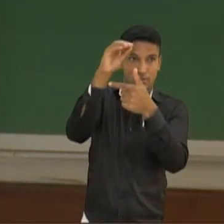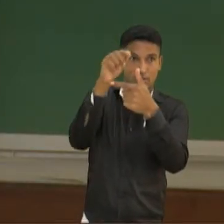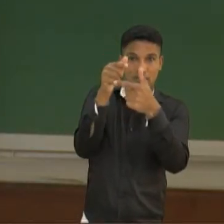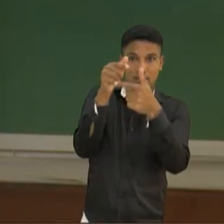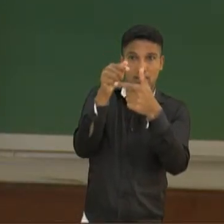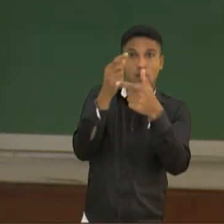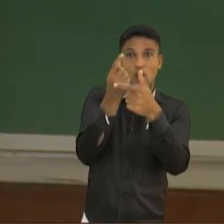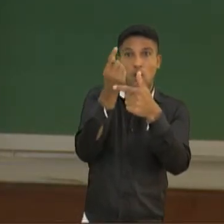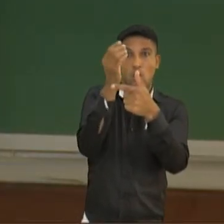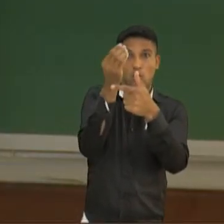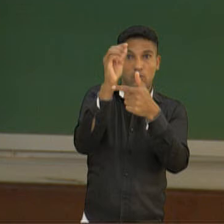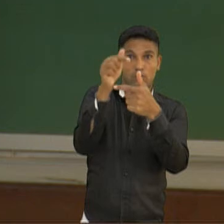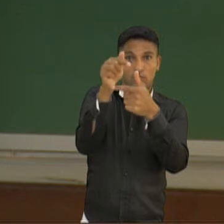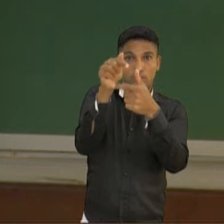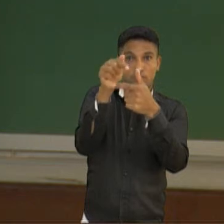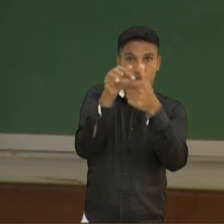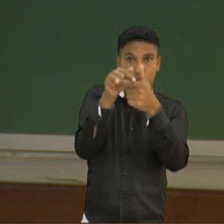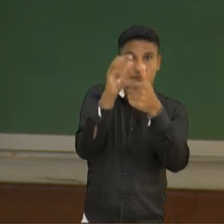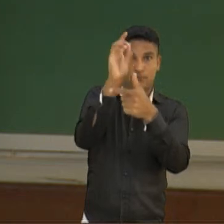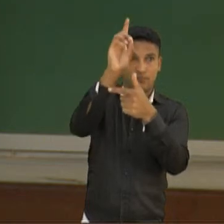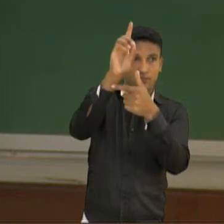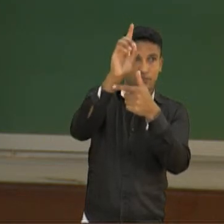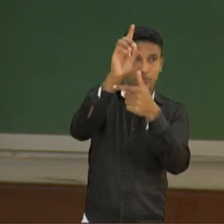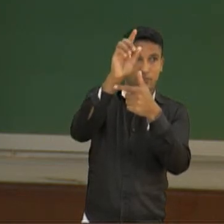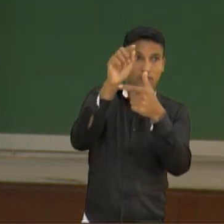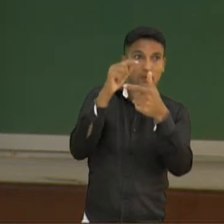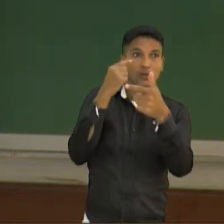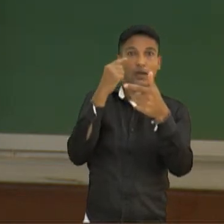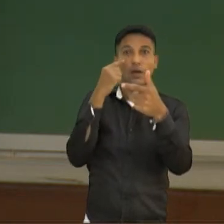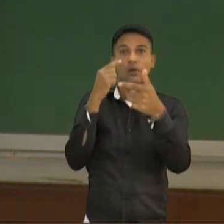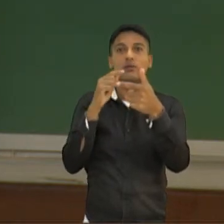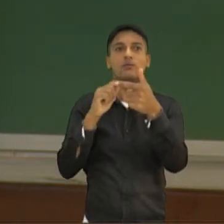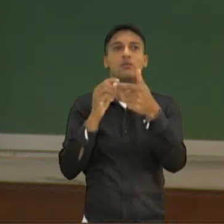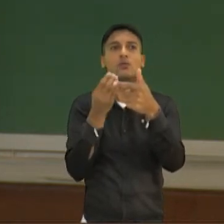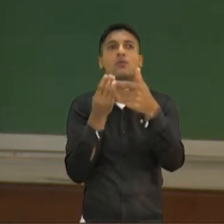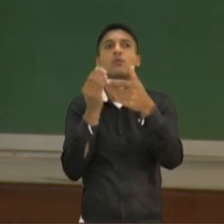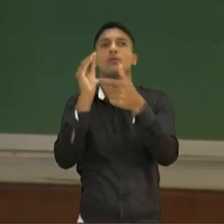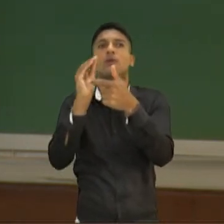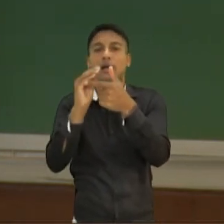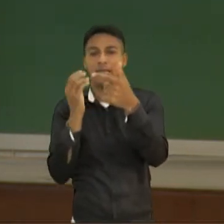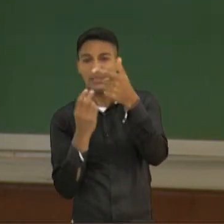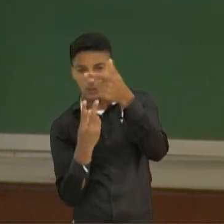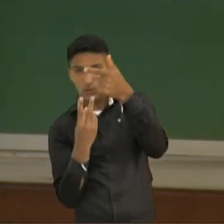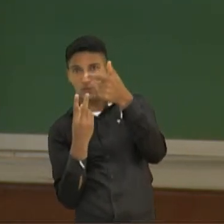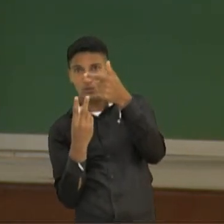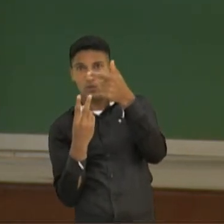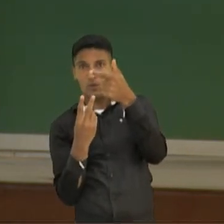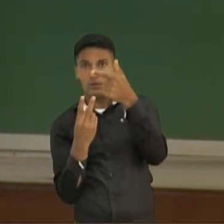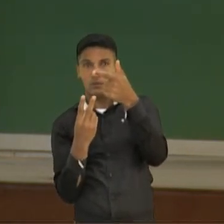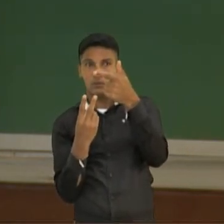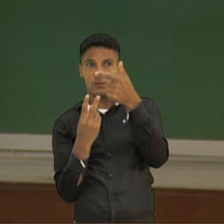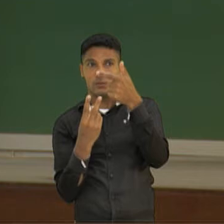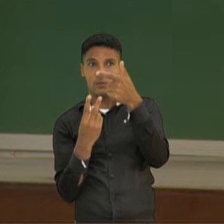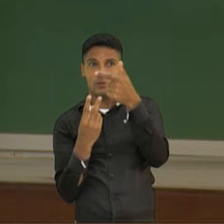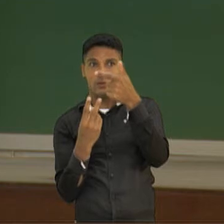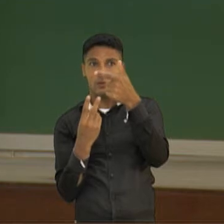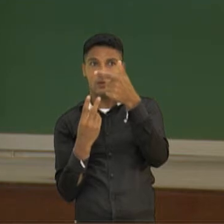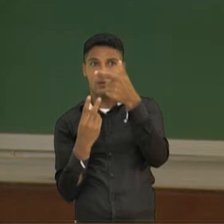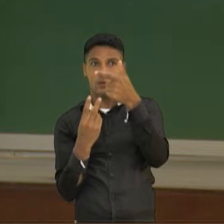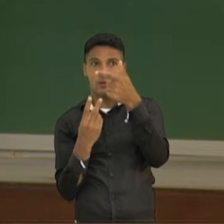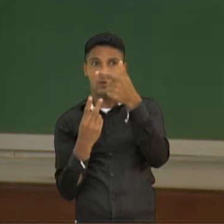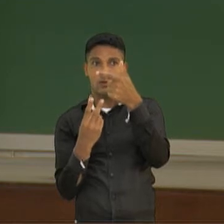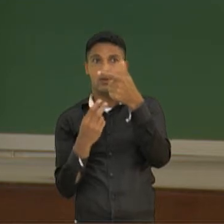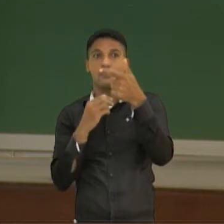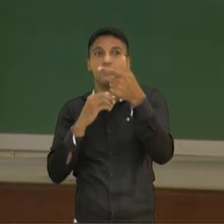2 dezenas, vai dar o quê? 140. E se fosse 3? 210, né? Porque